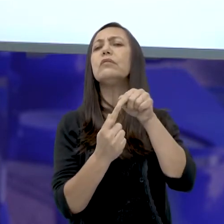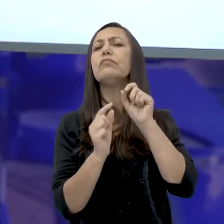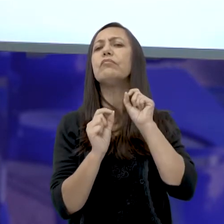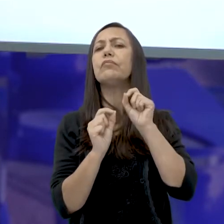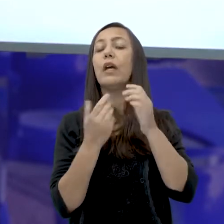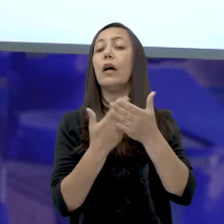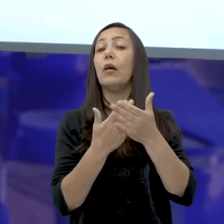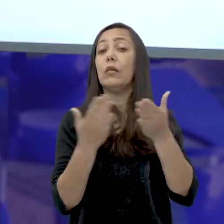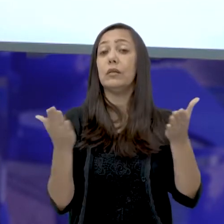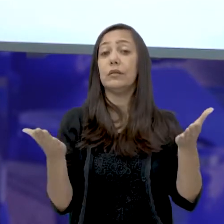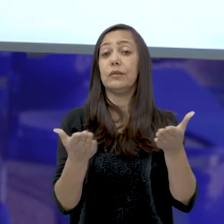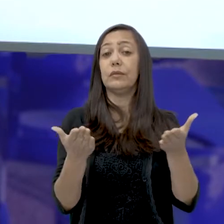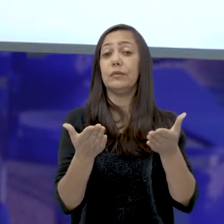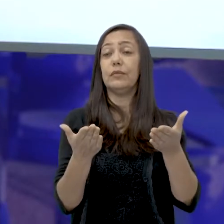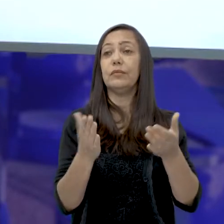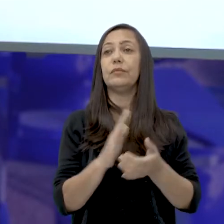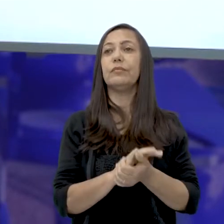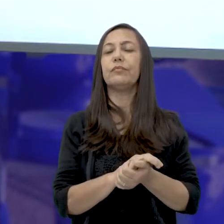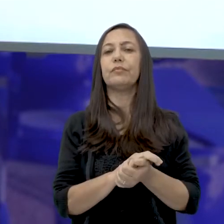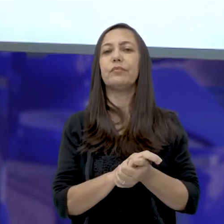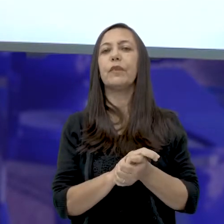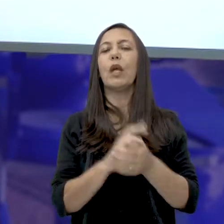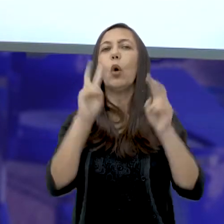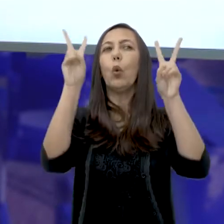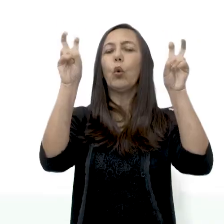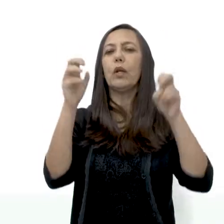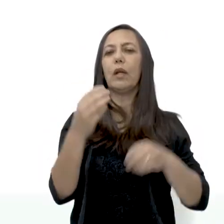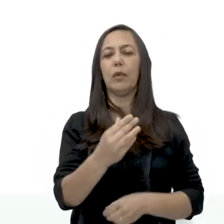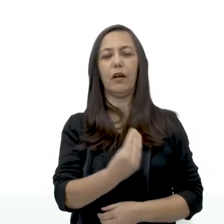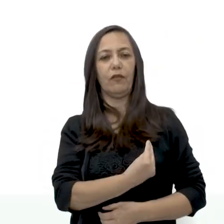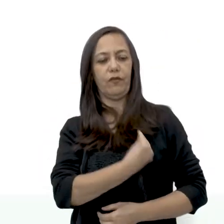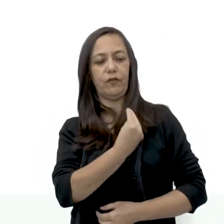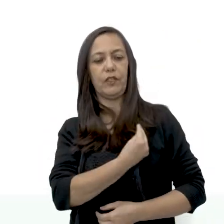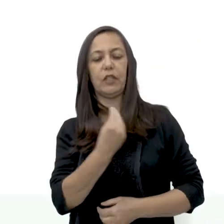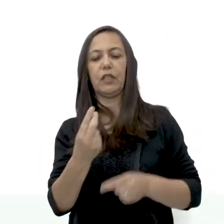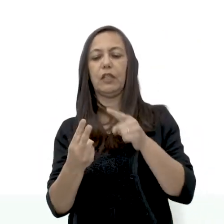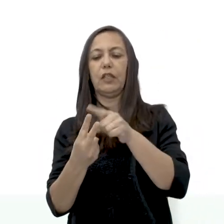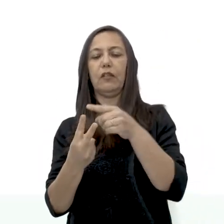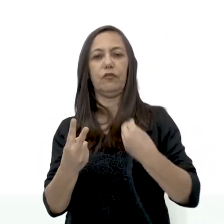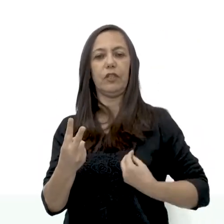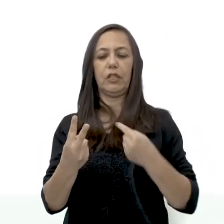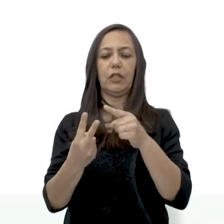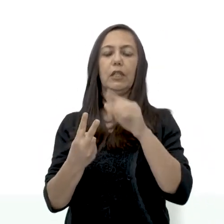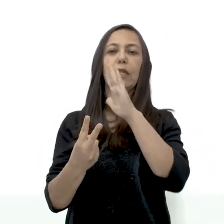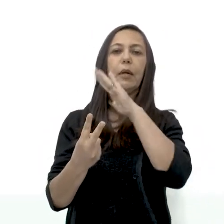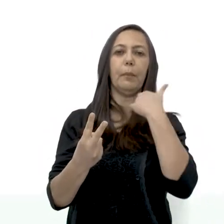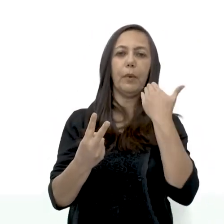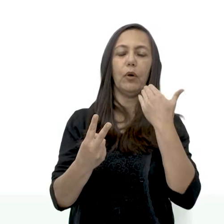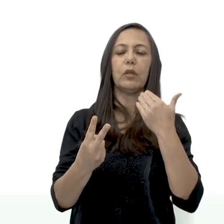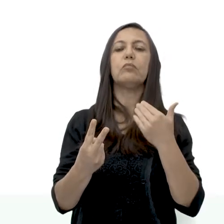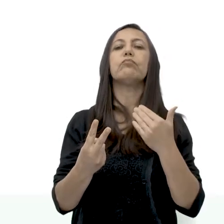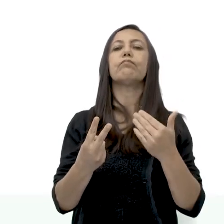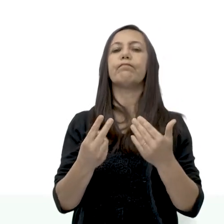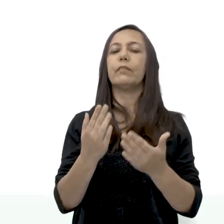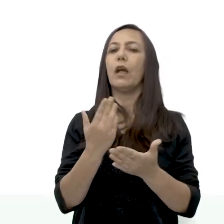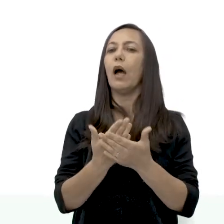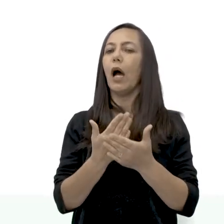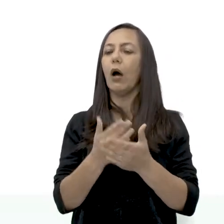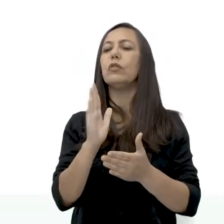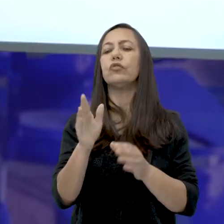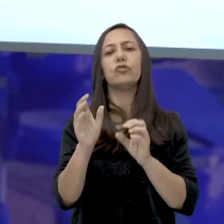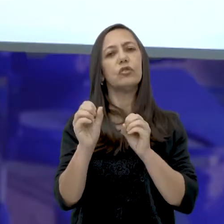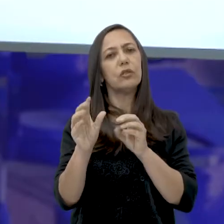hoje. Então, ainda falando sobre vida e morte, certo? A gente vem de uma sequência de aulas aí que trata dessa questão,